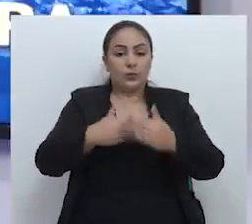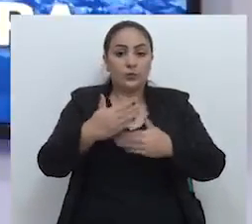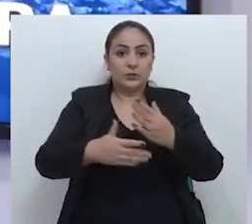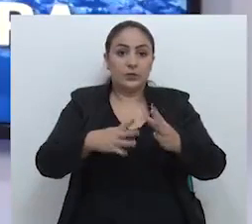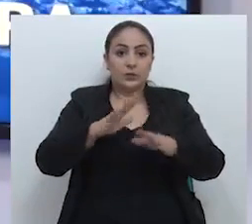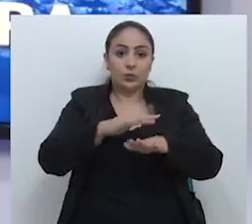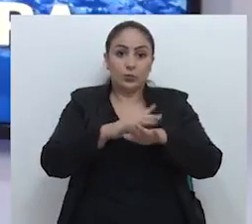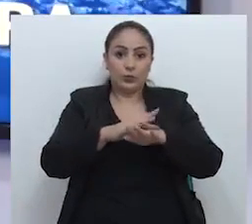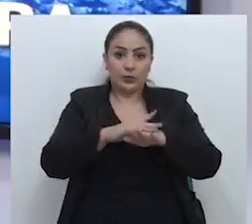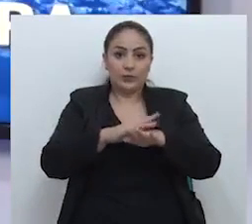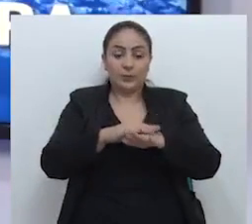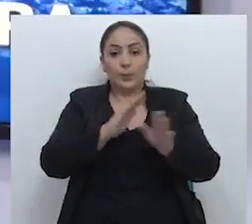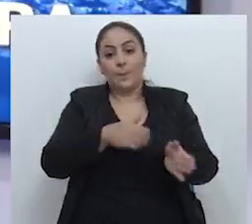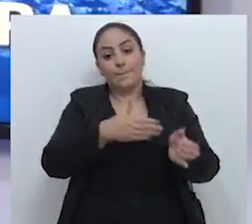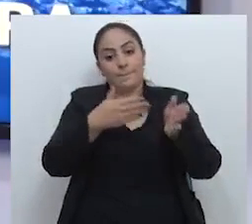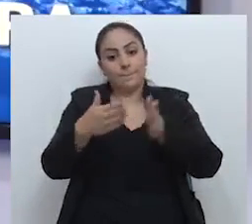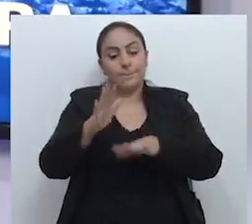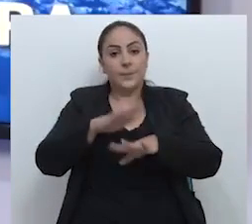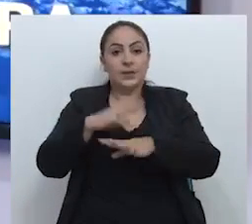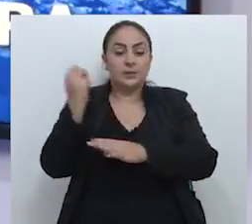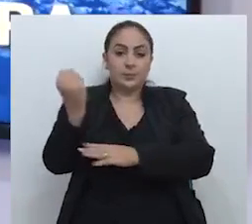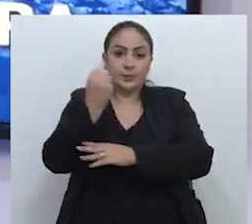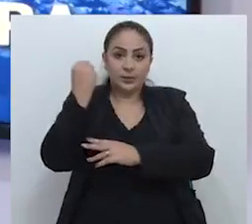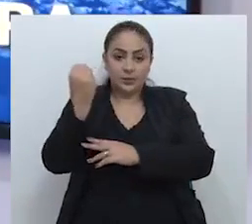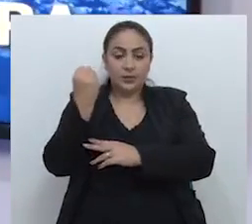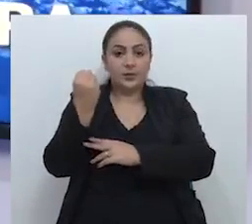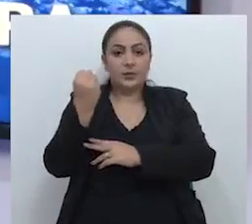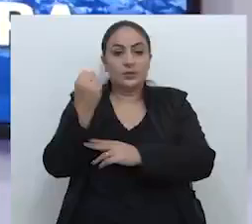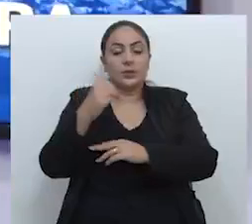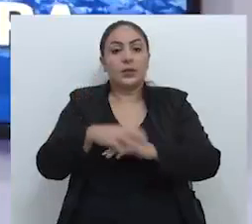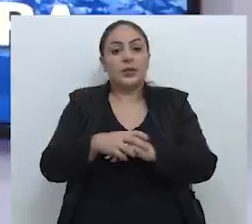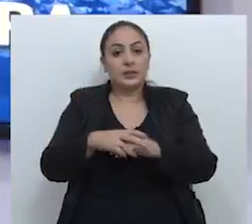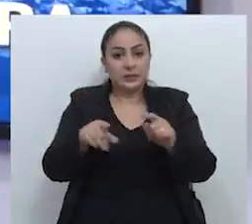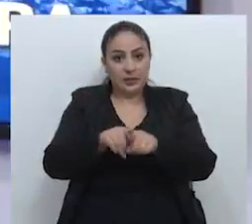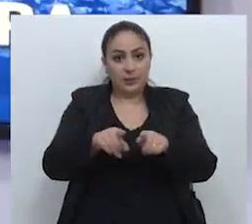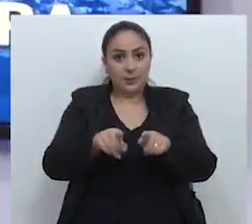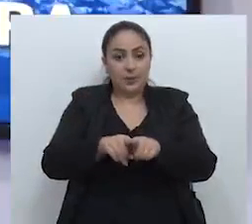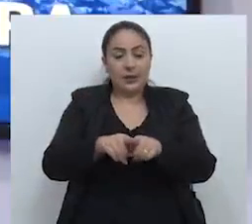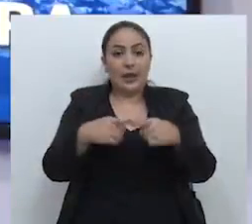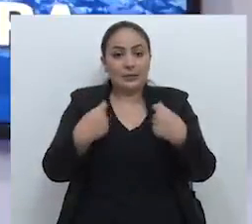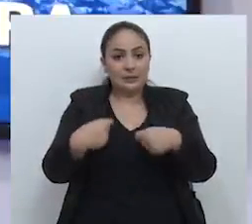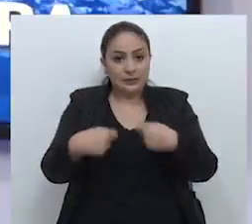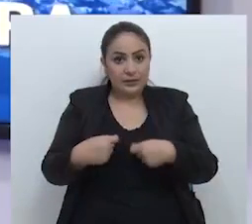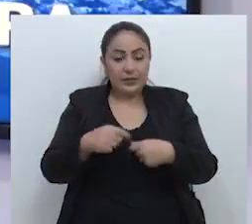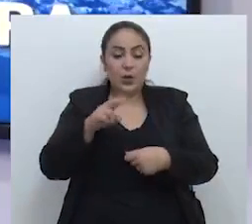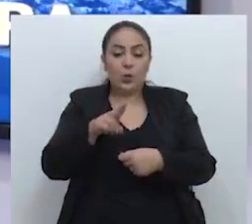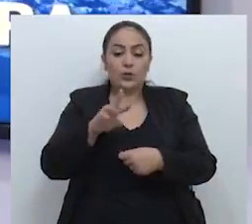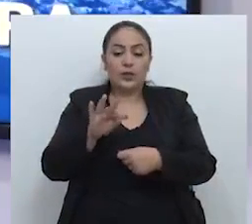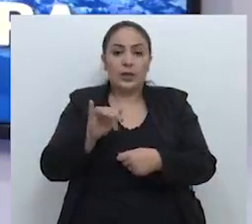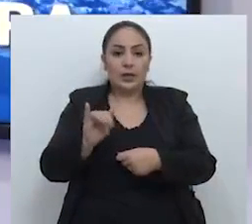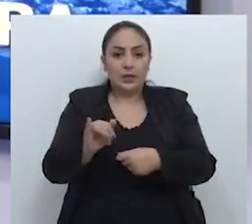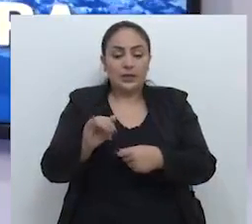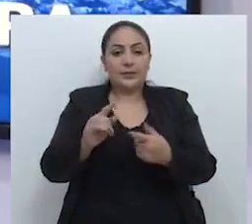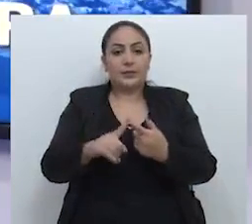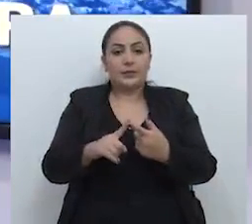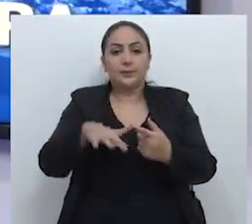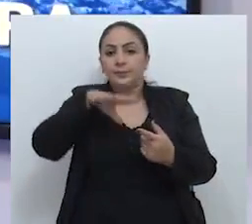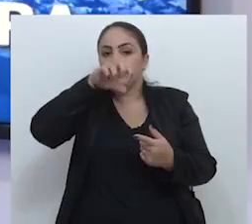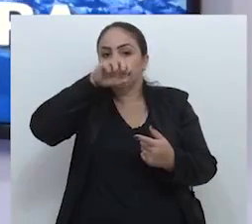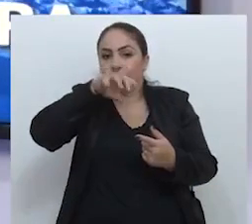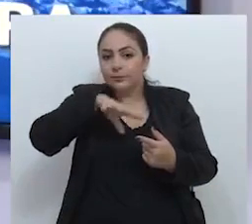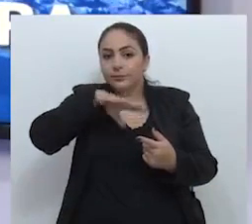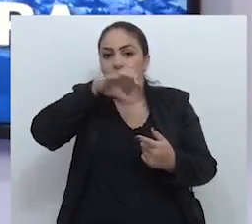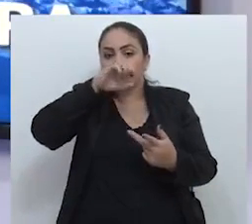a evolução da doença para uma fase mais crítica, além de reduzir a necessidade de UTI,